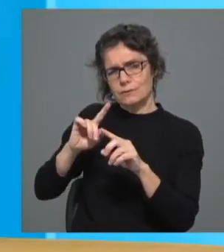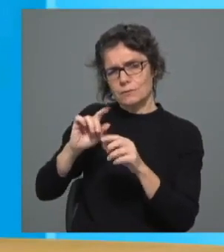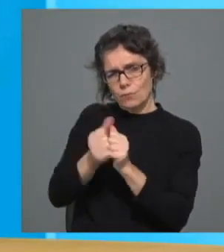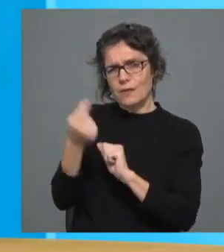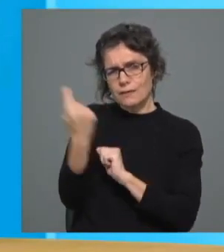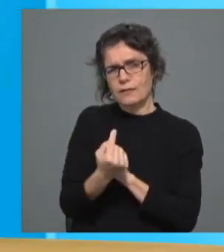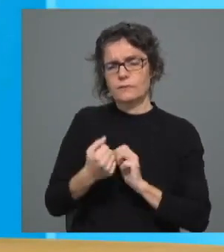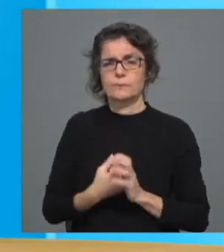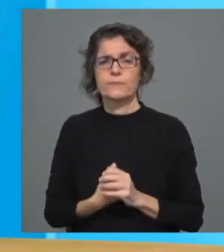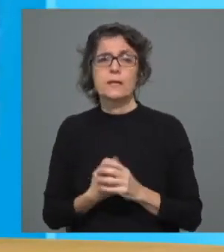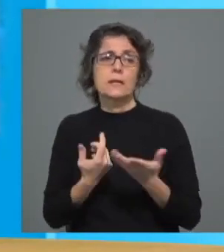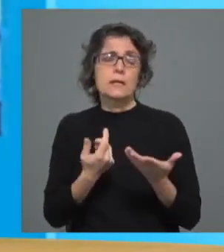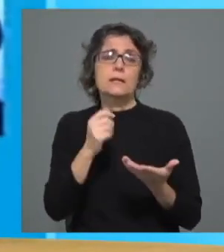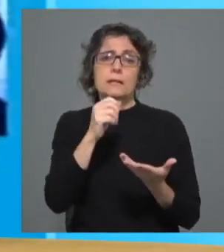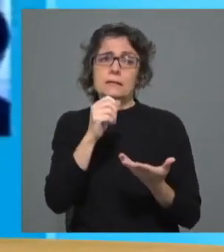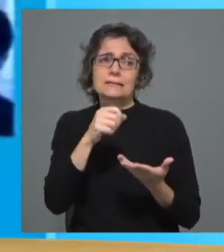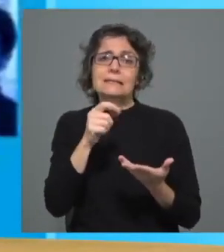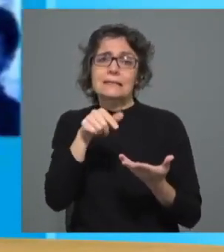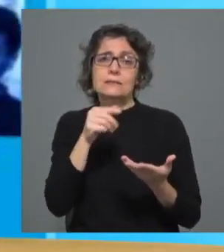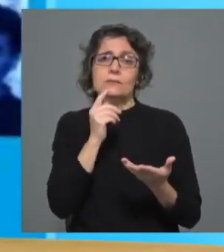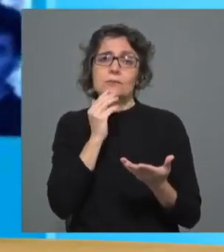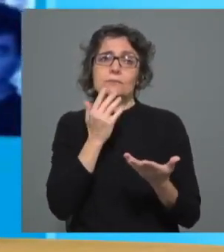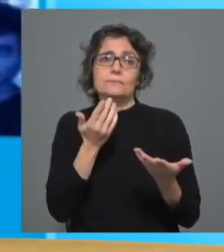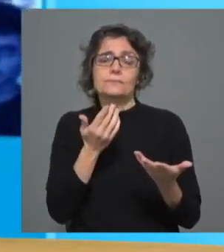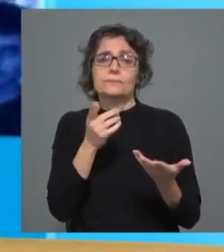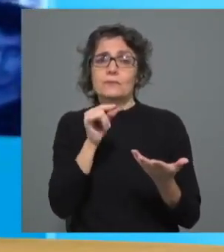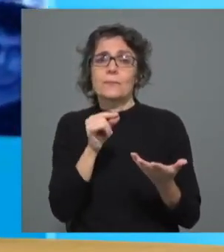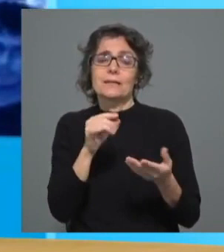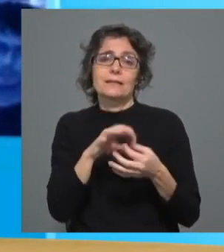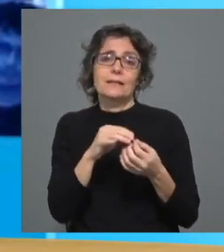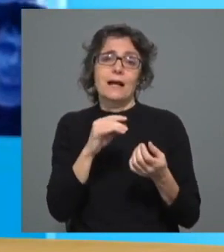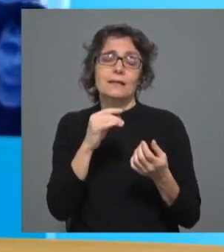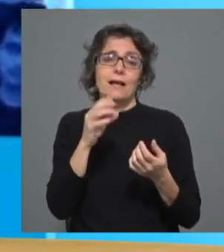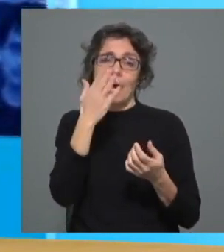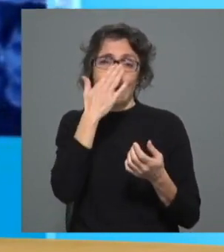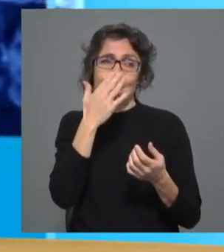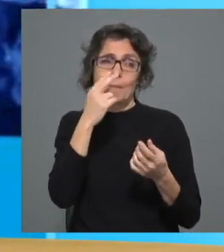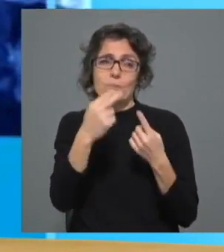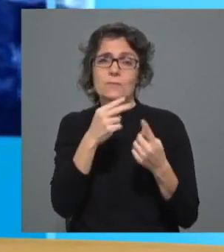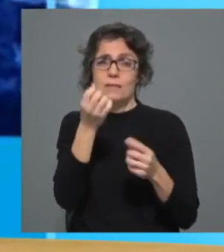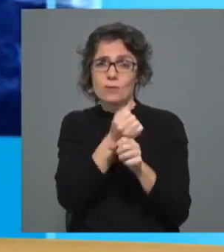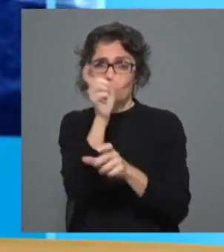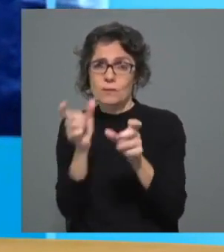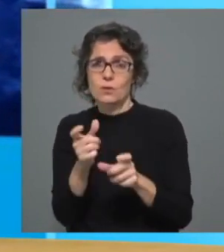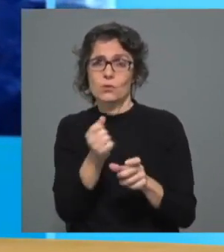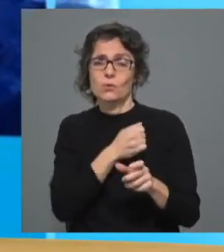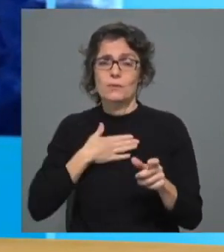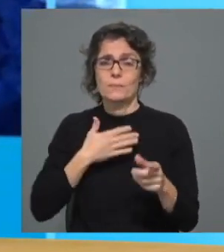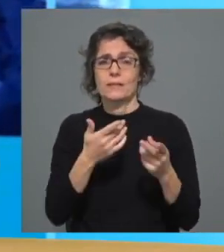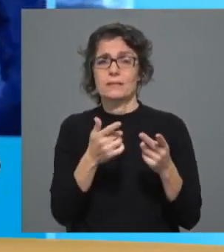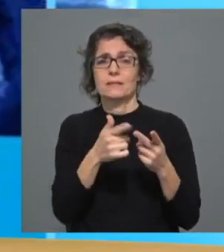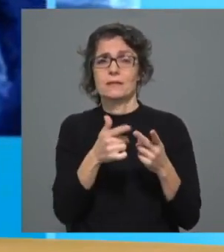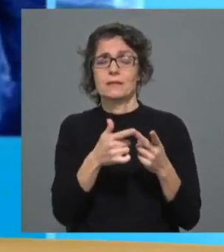que não depende só dos trabalhadores, depende dos empresários, depende da forma como a empresa é organizada